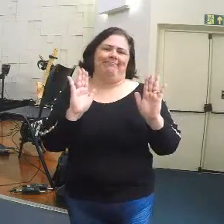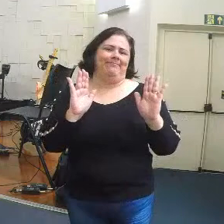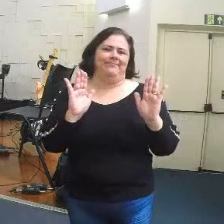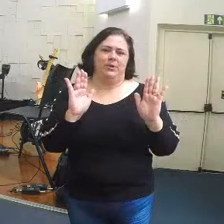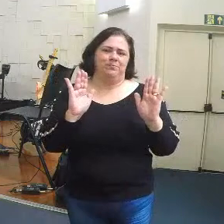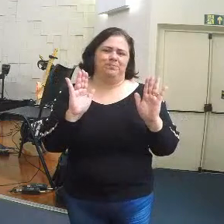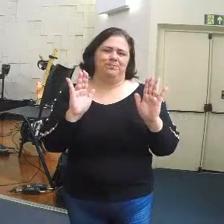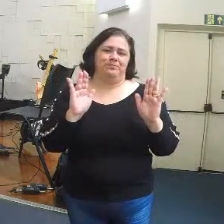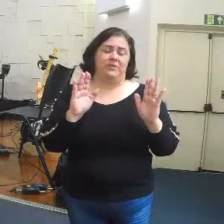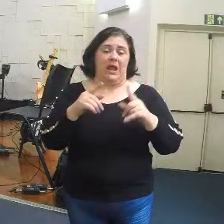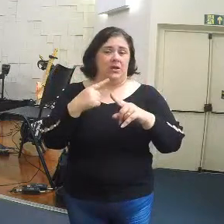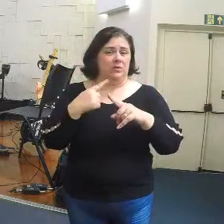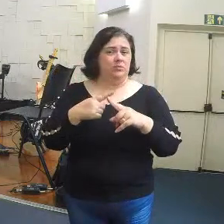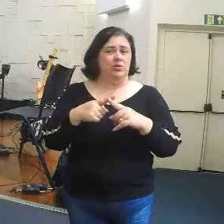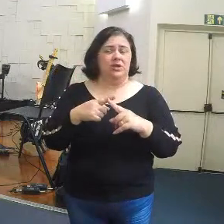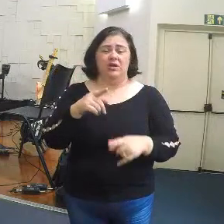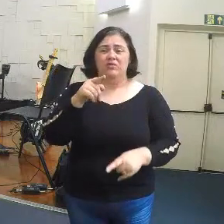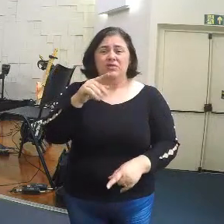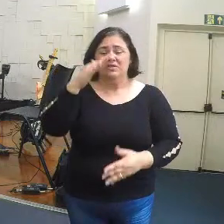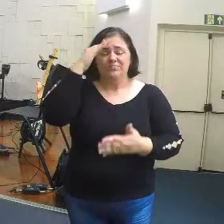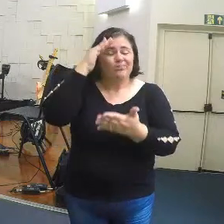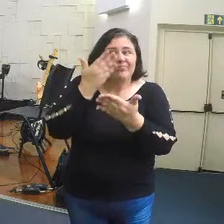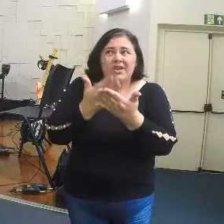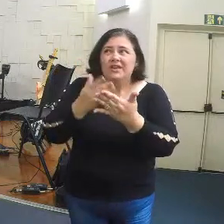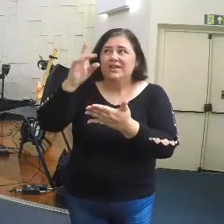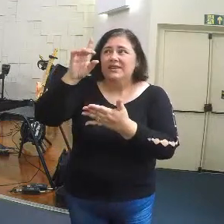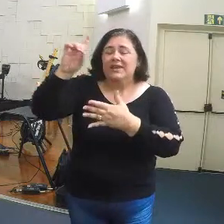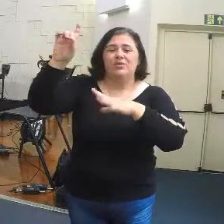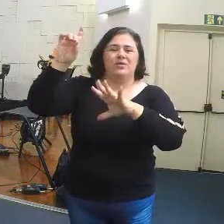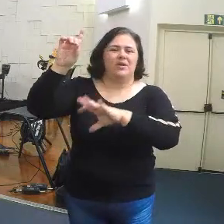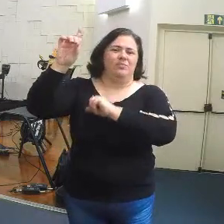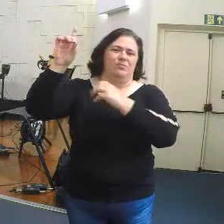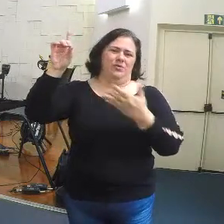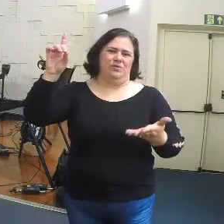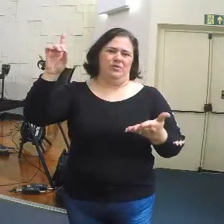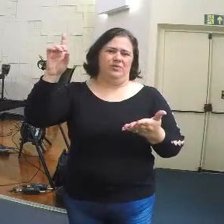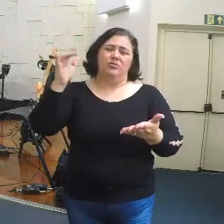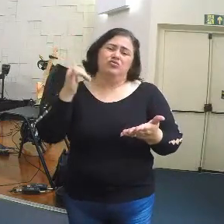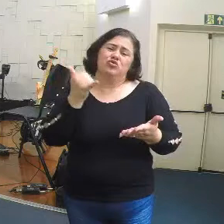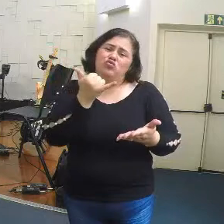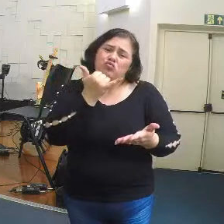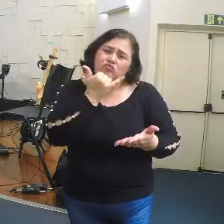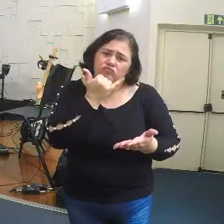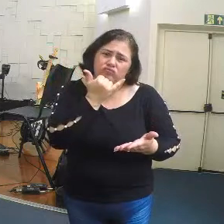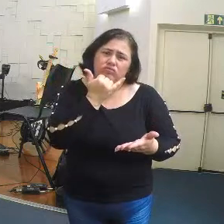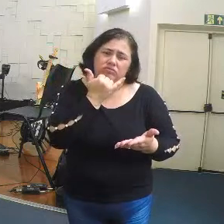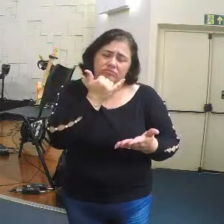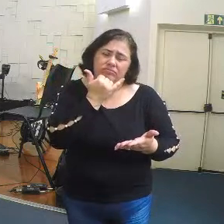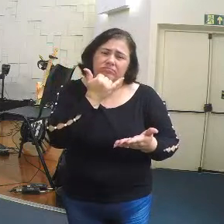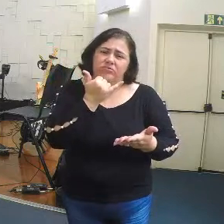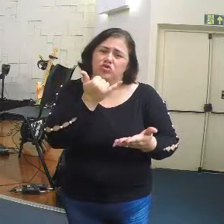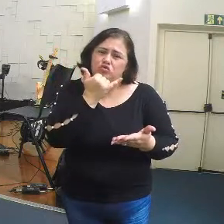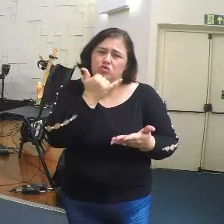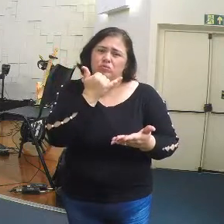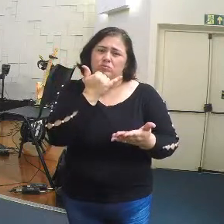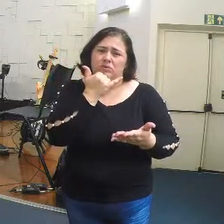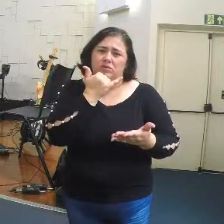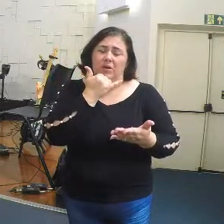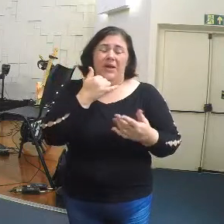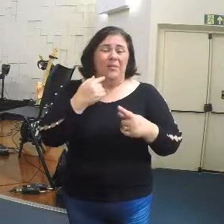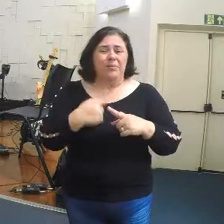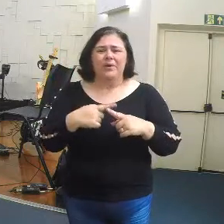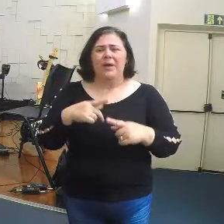que Deus é amor. A palavra usada para amor aqui é a palavra ágape, é um tipo de